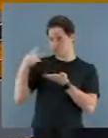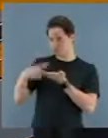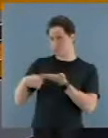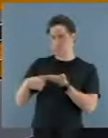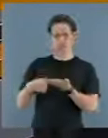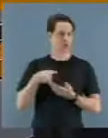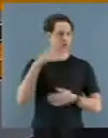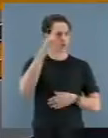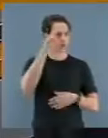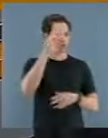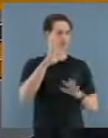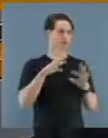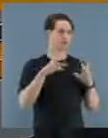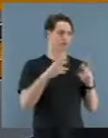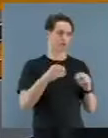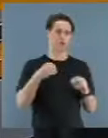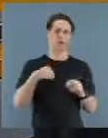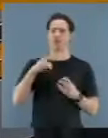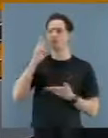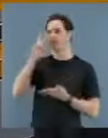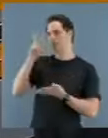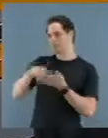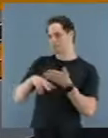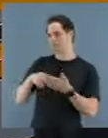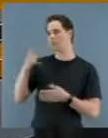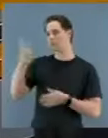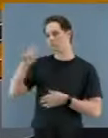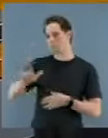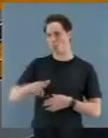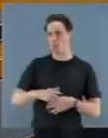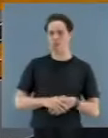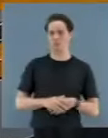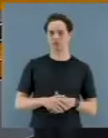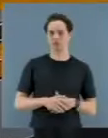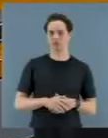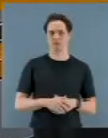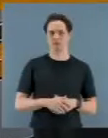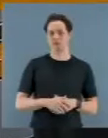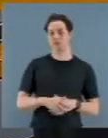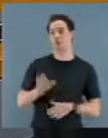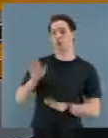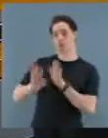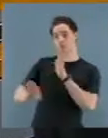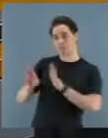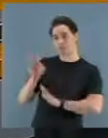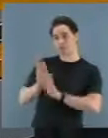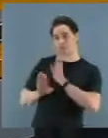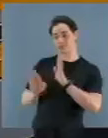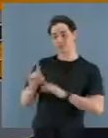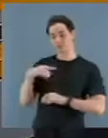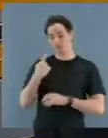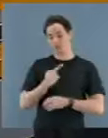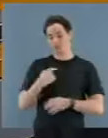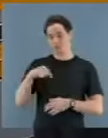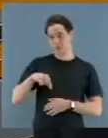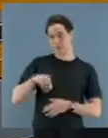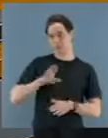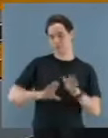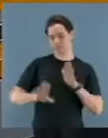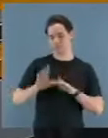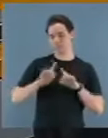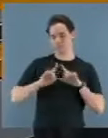Eu não lembro de todas as mensagens. Então eu vou ler de novo. Sim, senhor. Vou ler de novo. Toma cuidado, rapaz. Estamos com cuidado aqui,